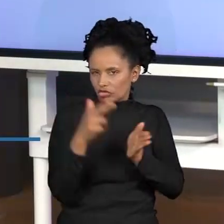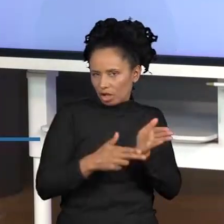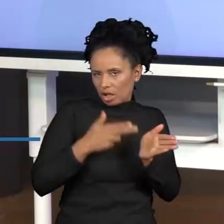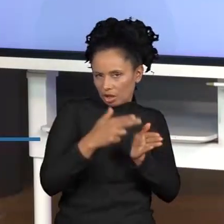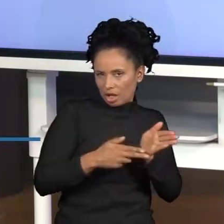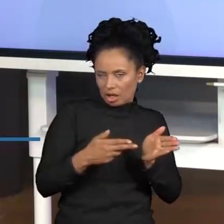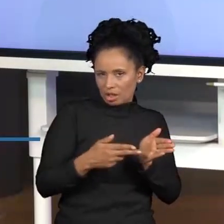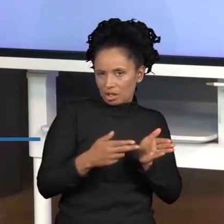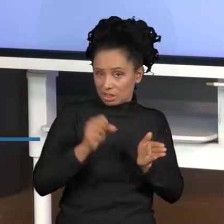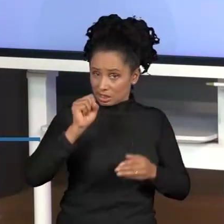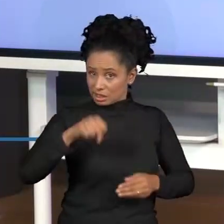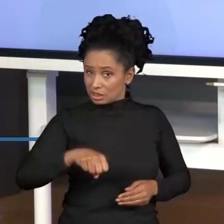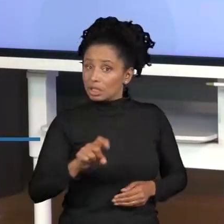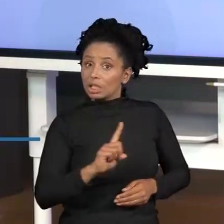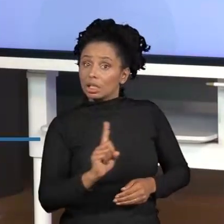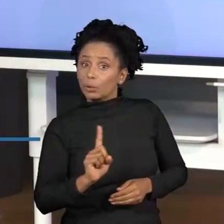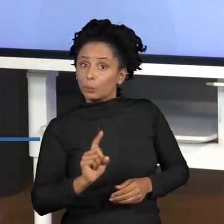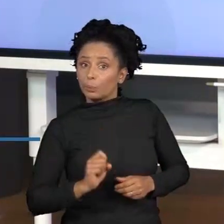dia?